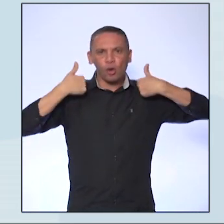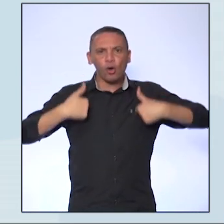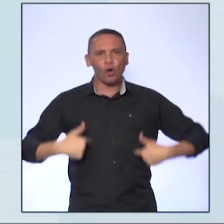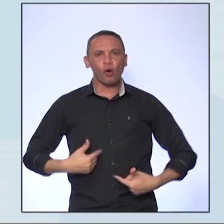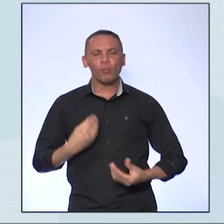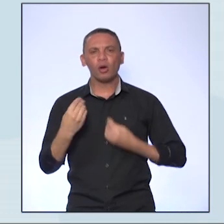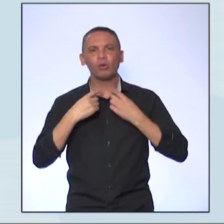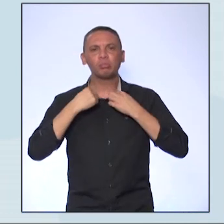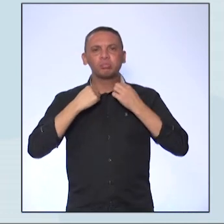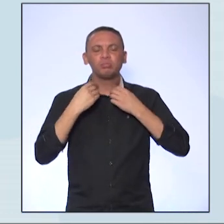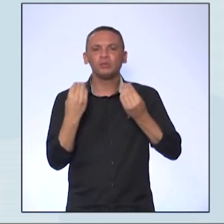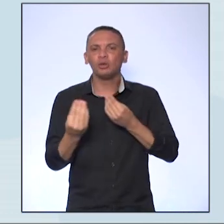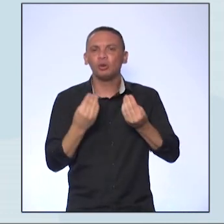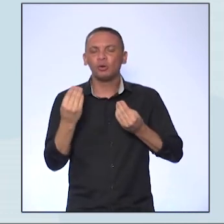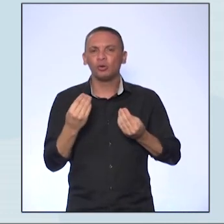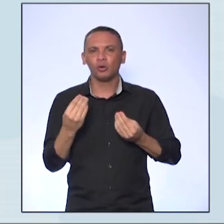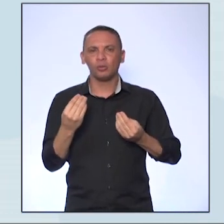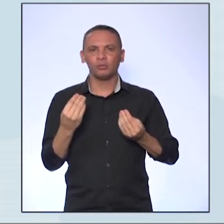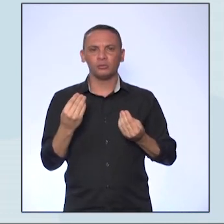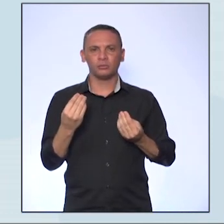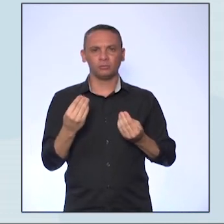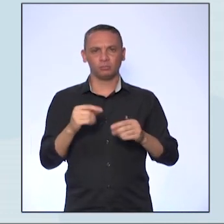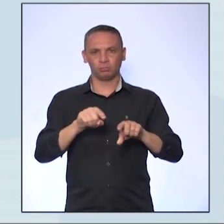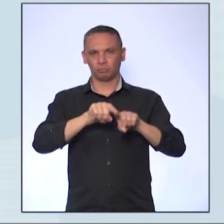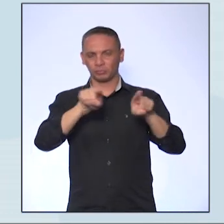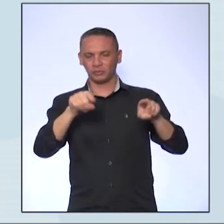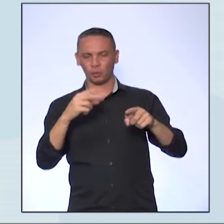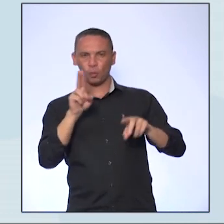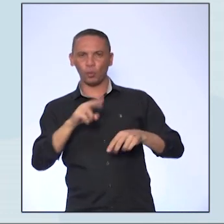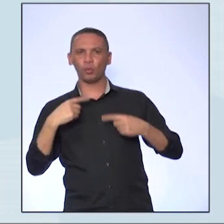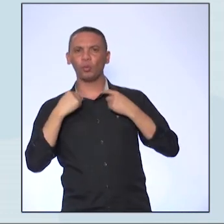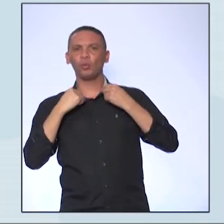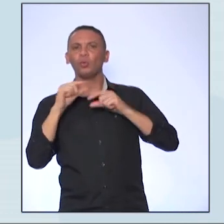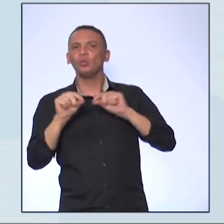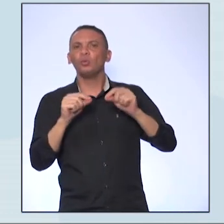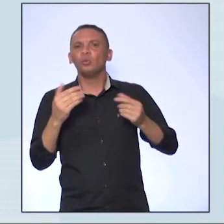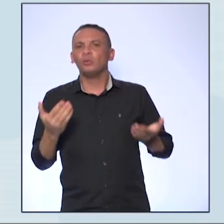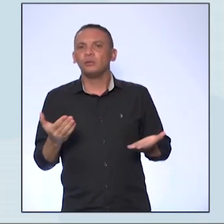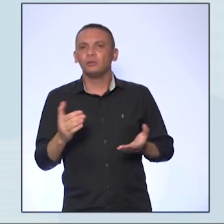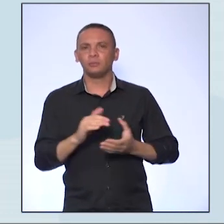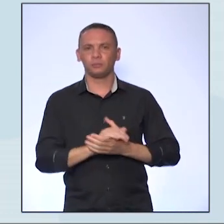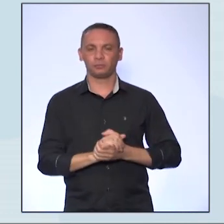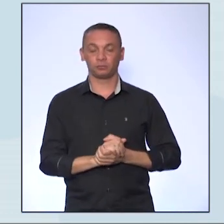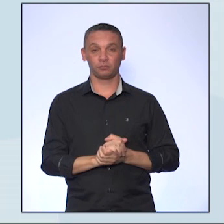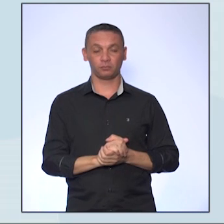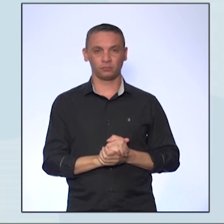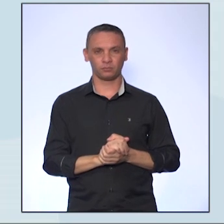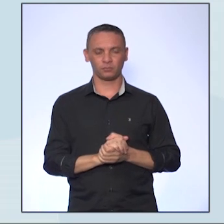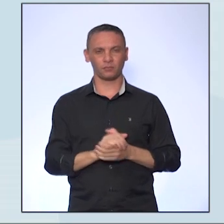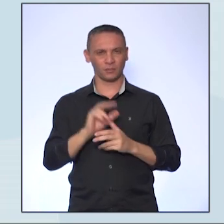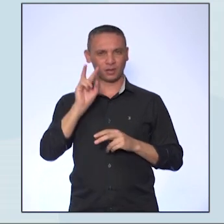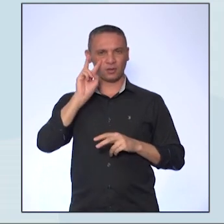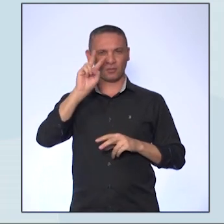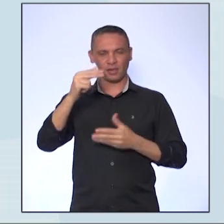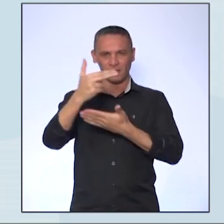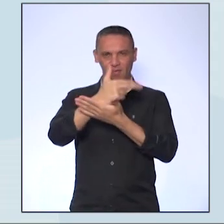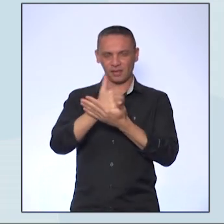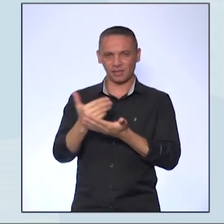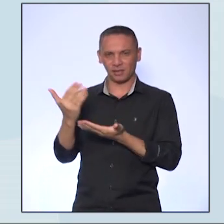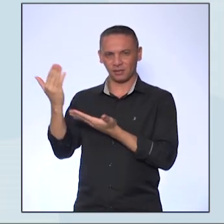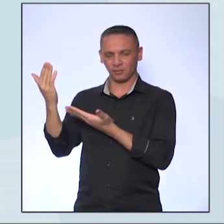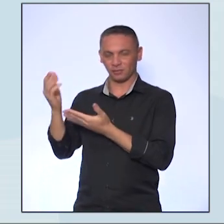vestido? Que vestimenta ele está vestindo, ele está usando? Então, olha o que eu pedi para você observar.